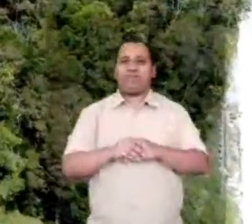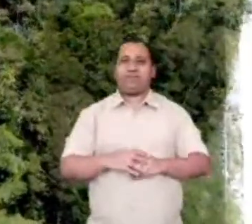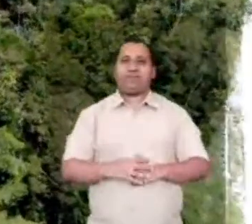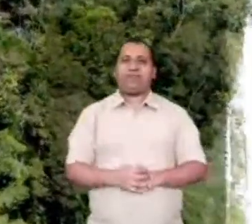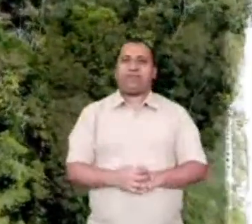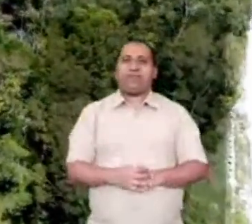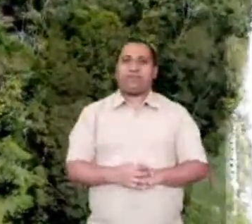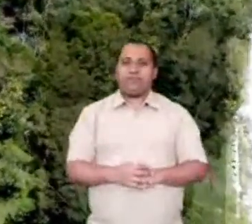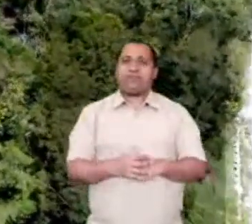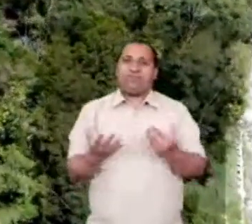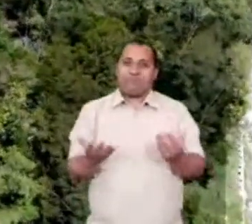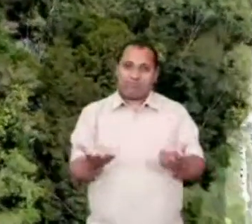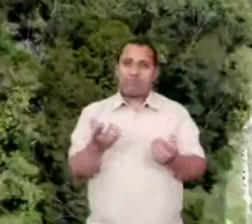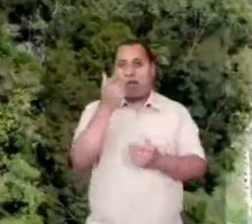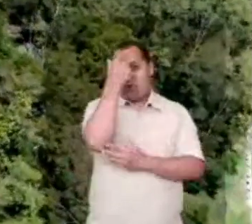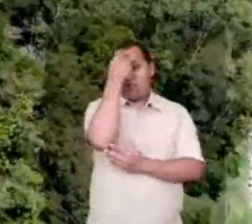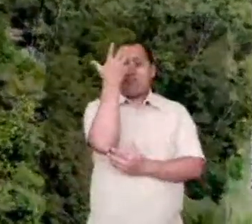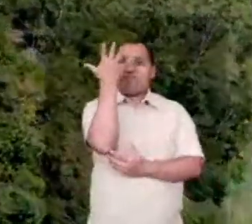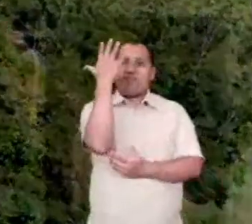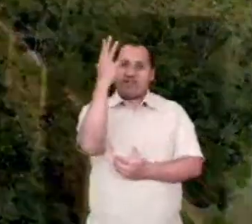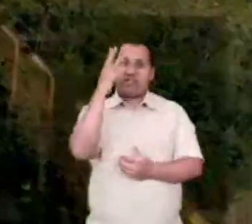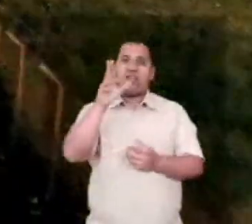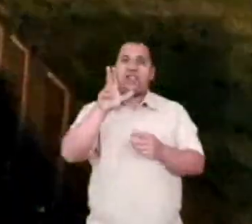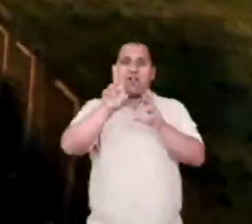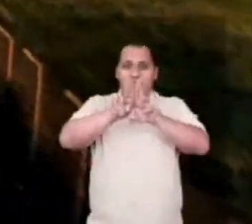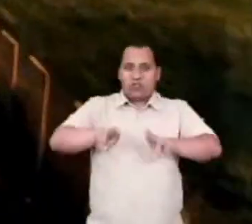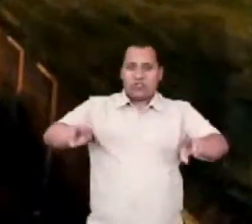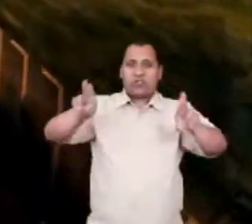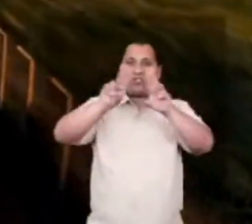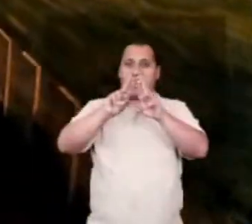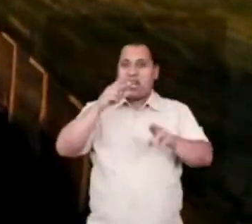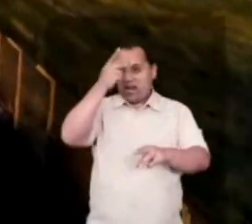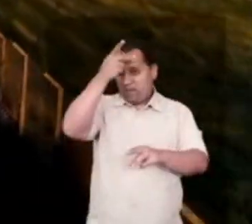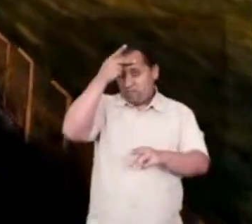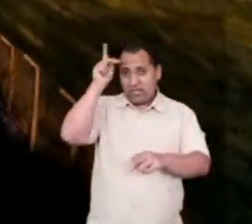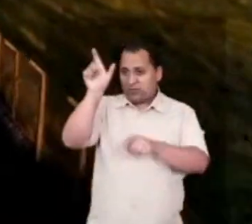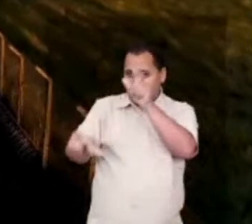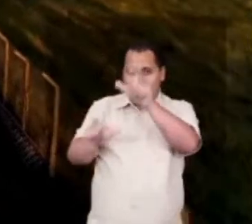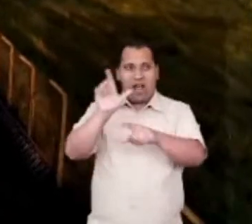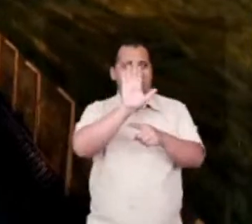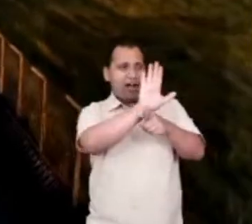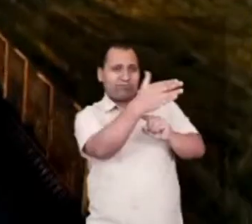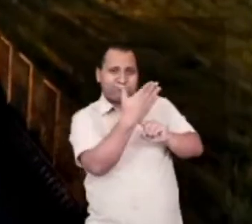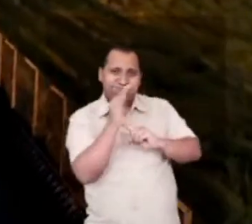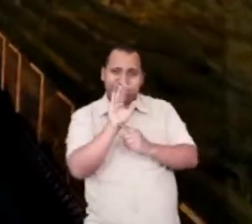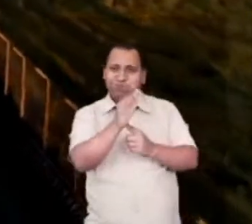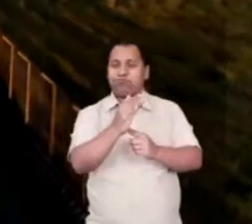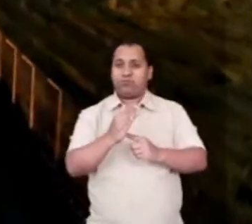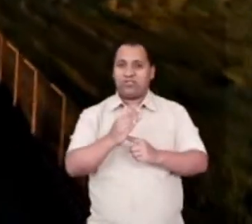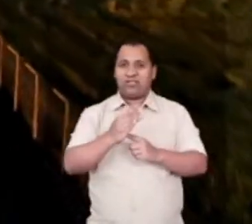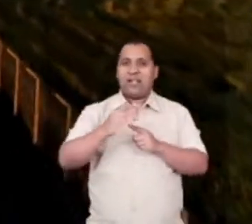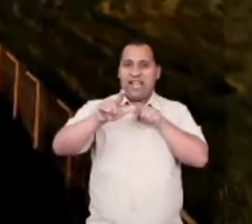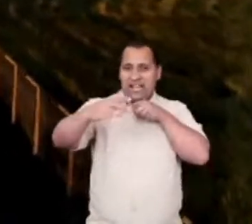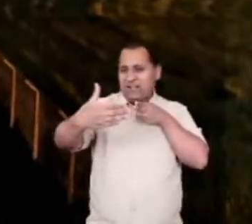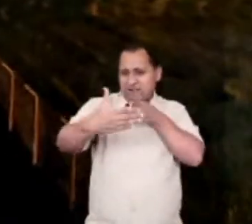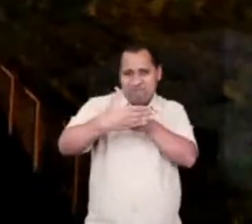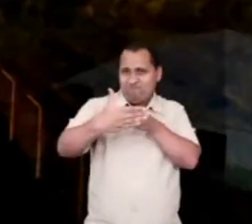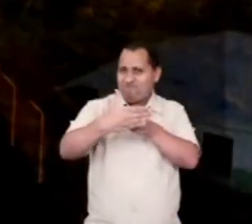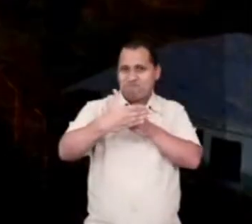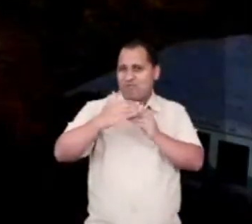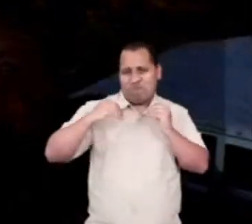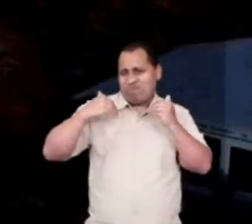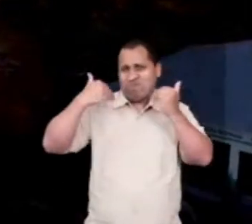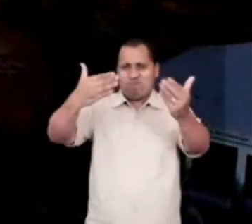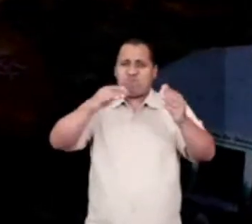inserida. A Unipampa é uma universidade feita por pessoas para pessoas, que